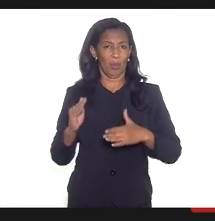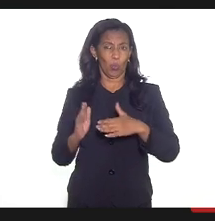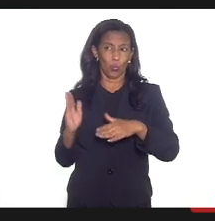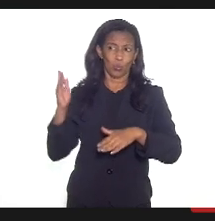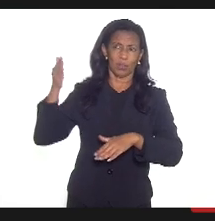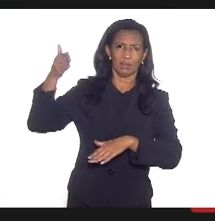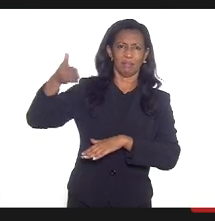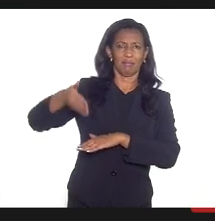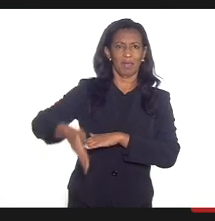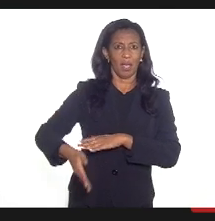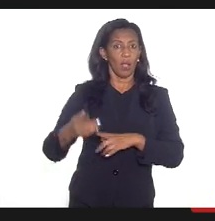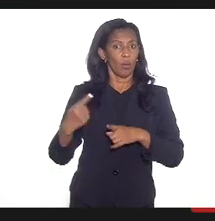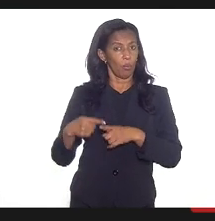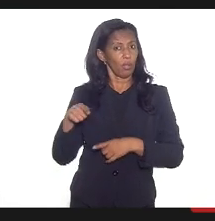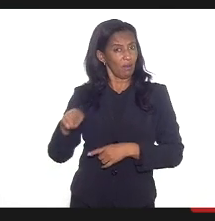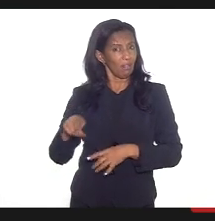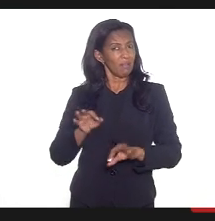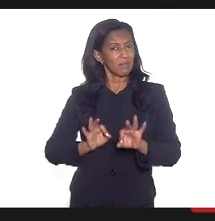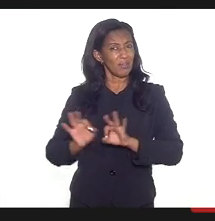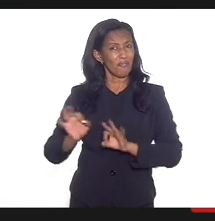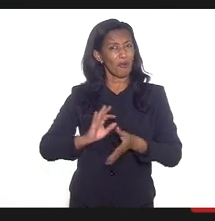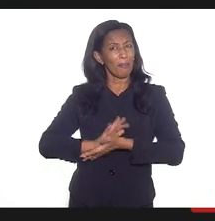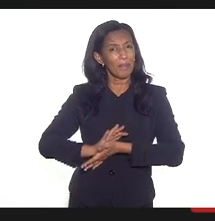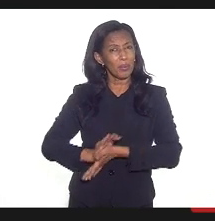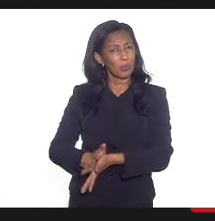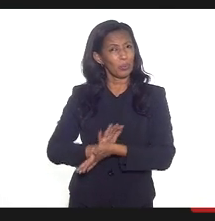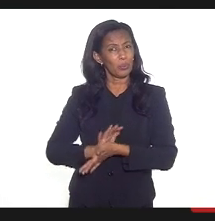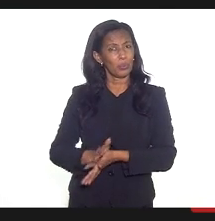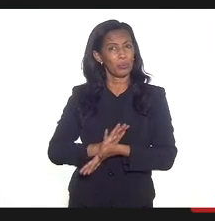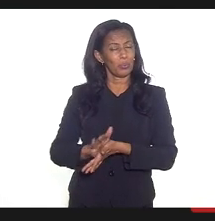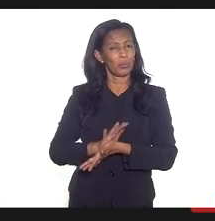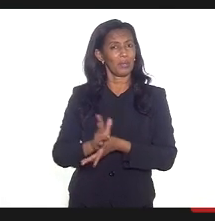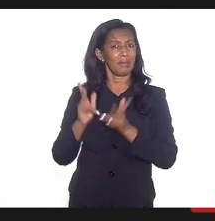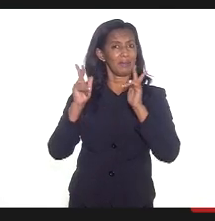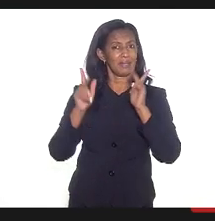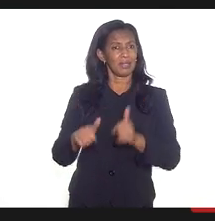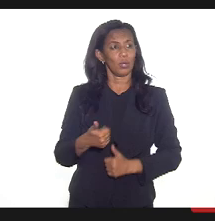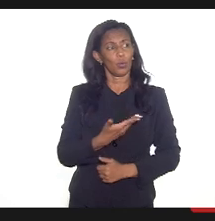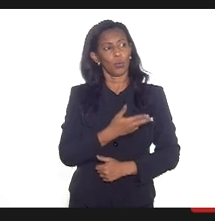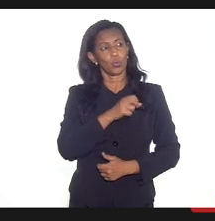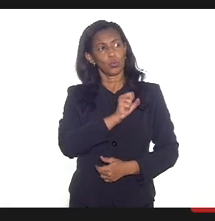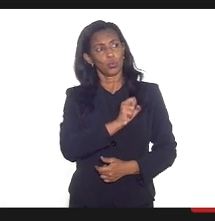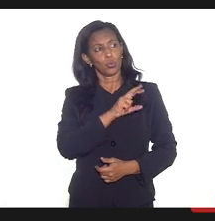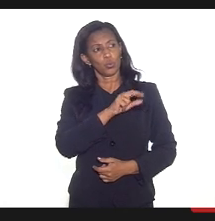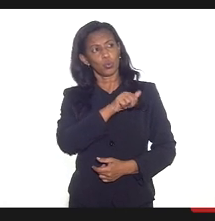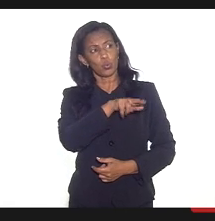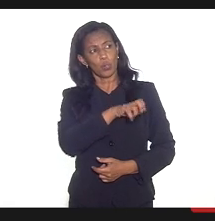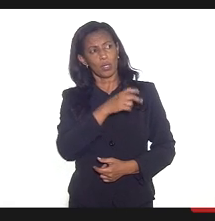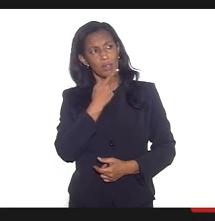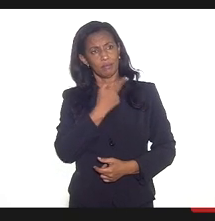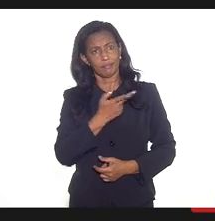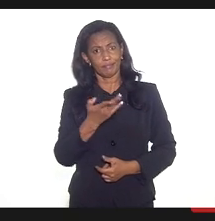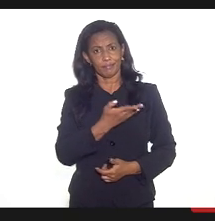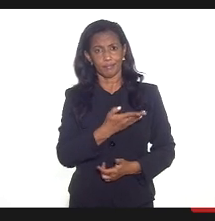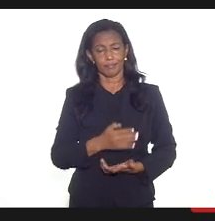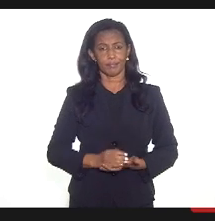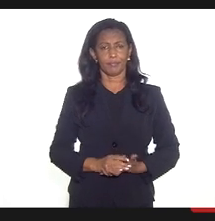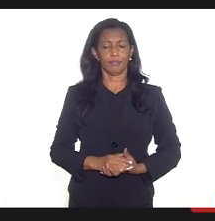ultrapassar, porque até isso é uma forma de preconceito, como foi trazido aqui pela Suane.